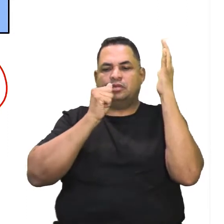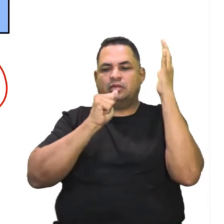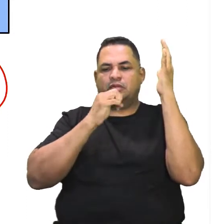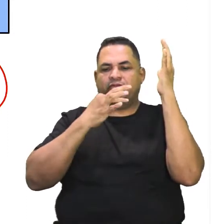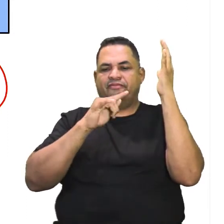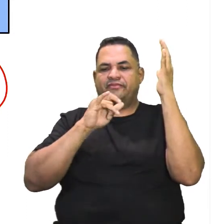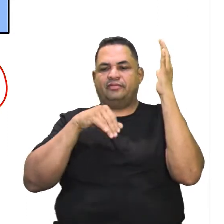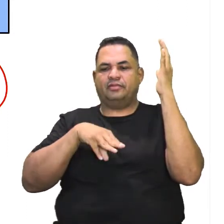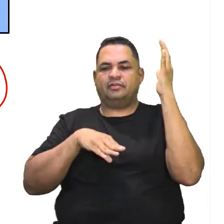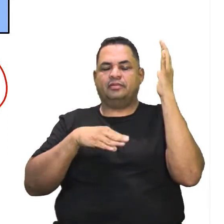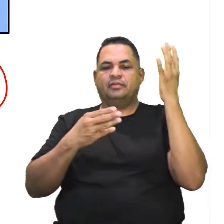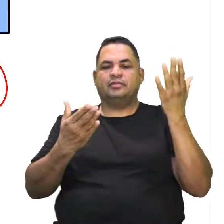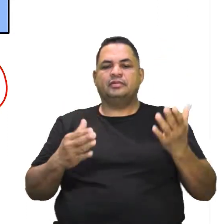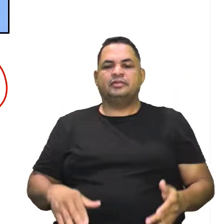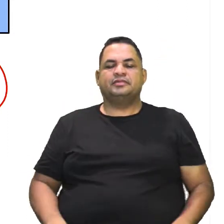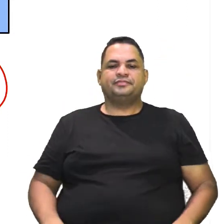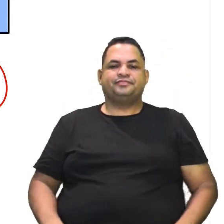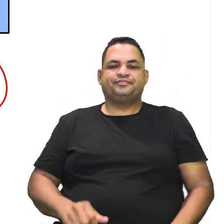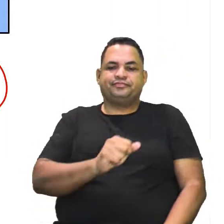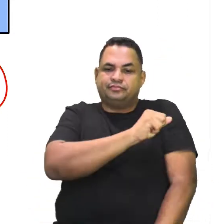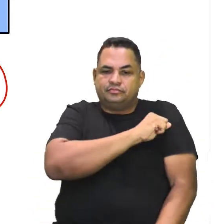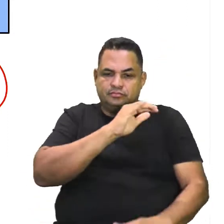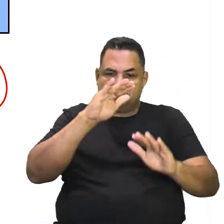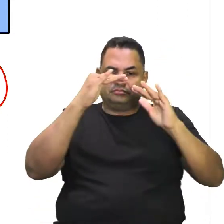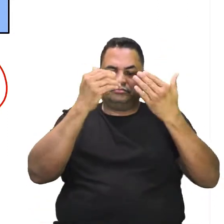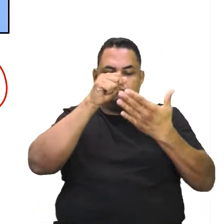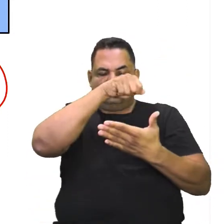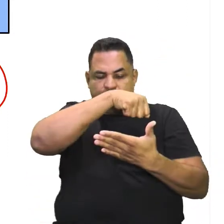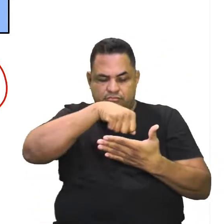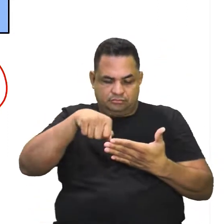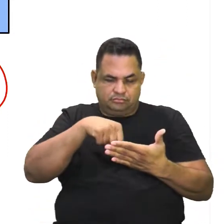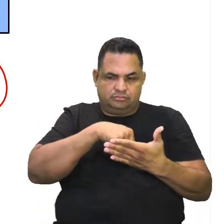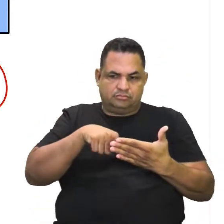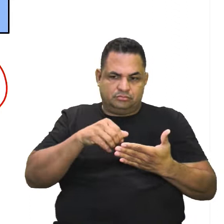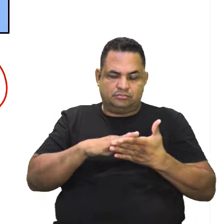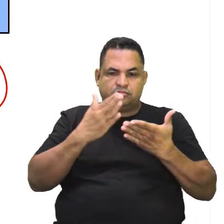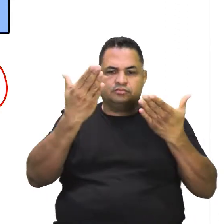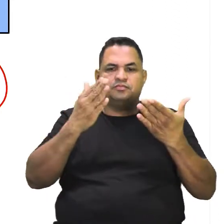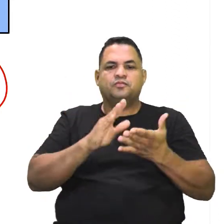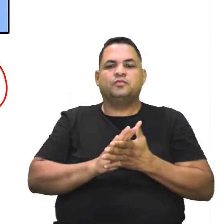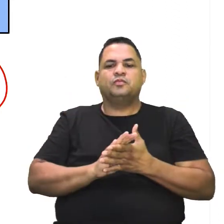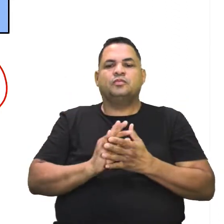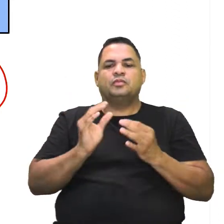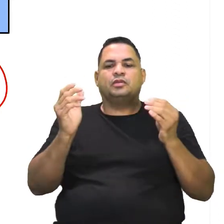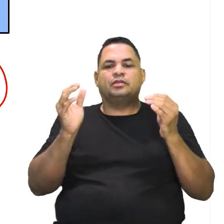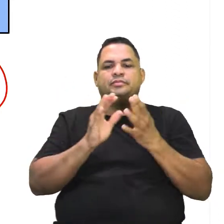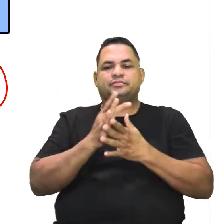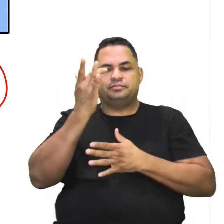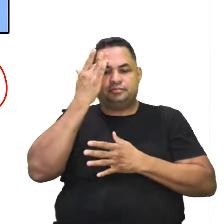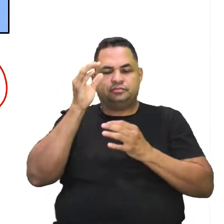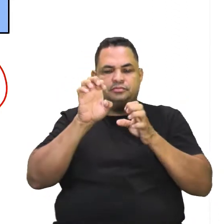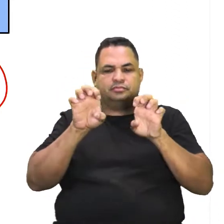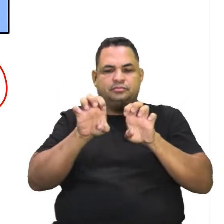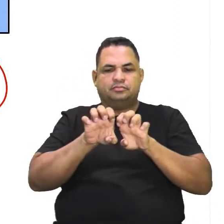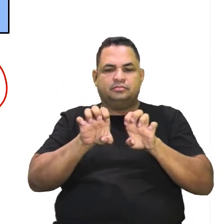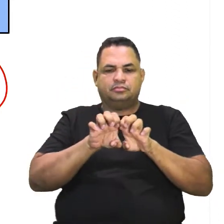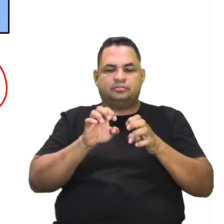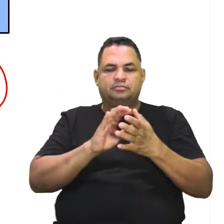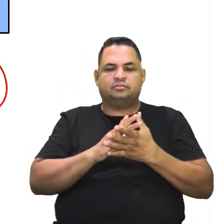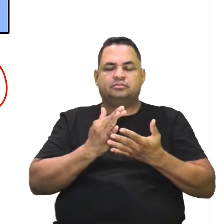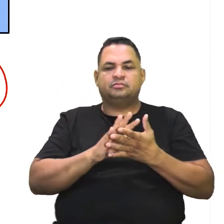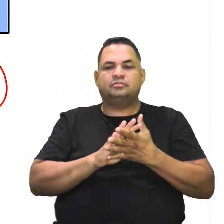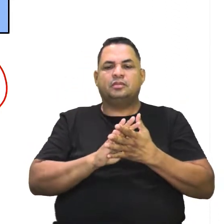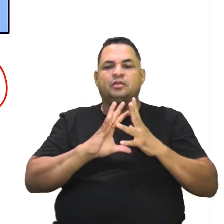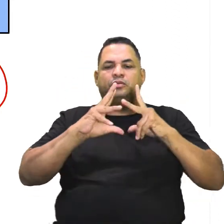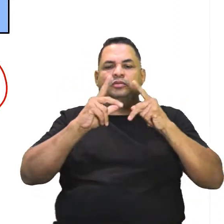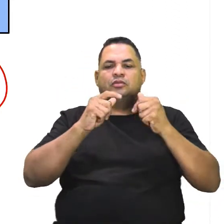né? Então você já anota no cantinho aí, ó. Aluno atento já vai anotando. A fórmula do montante de juros